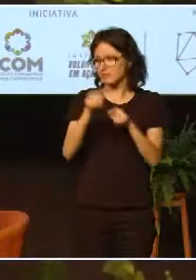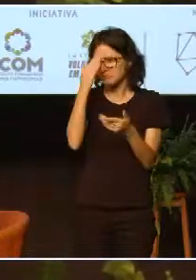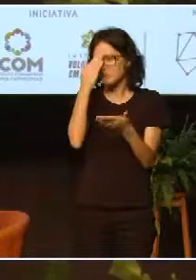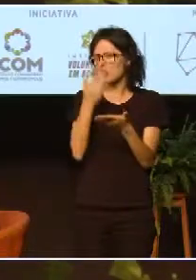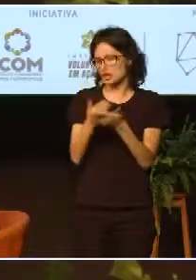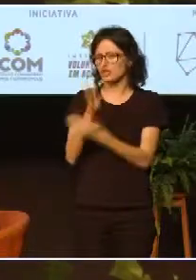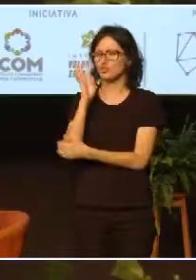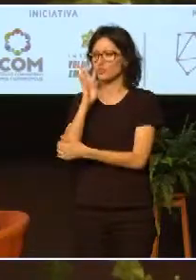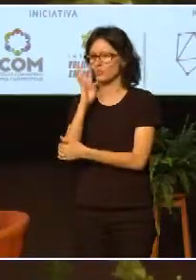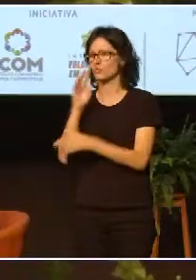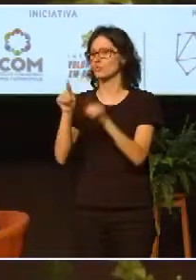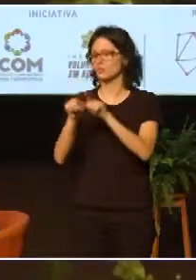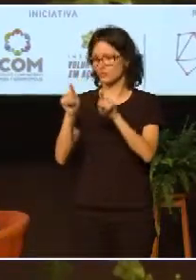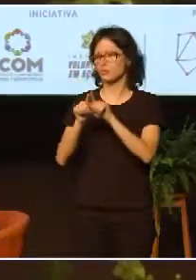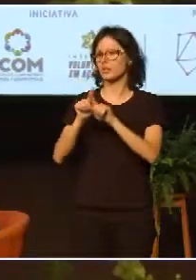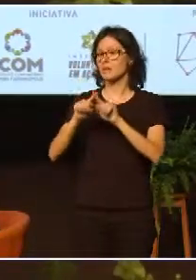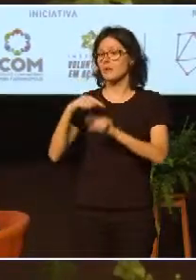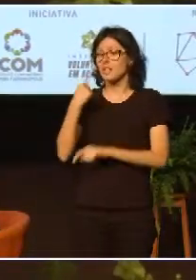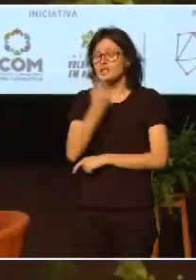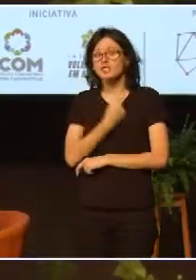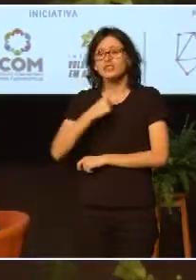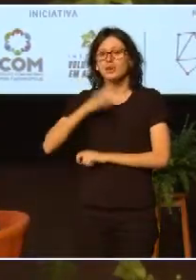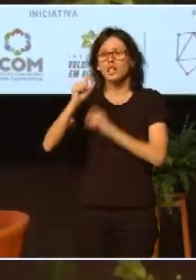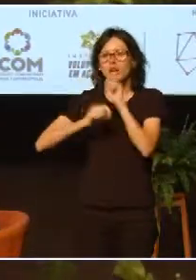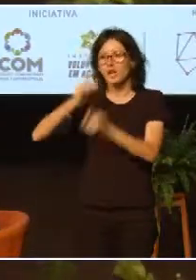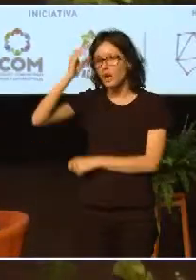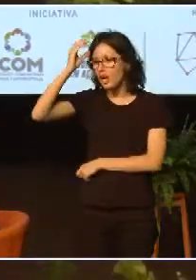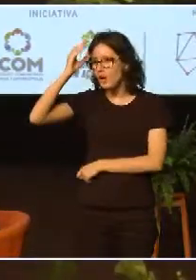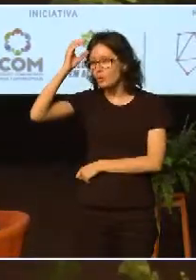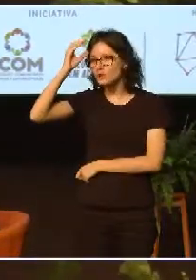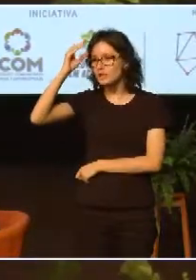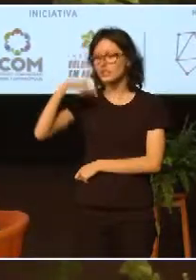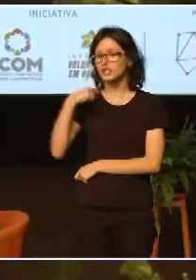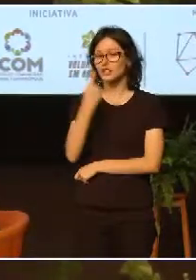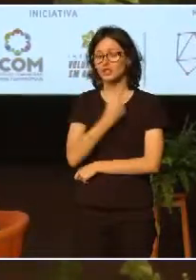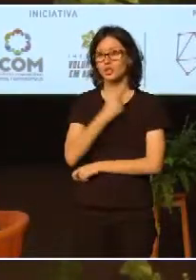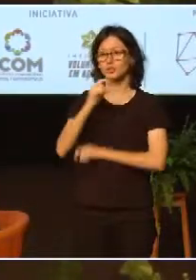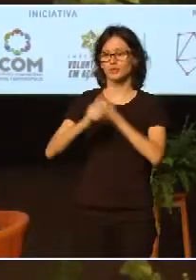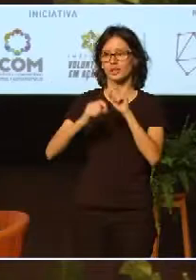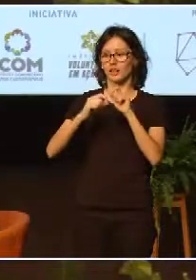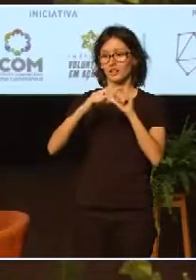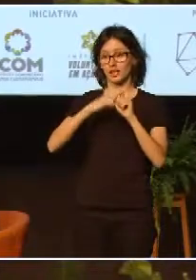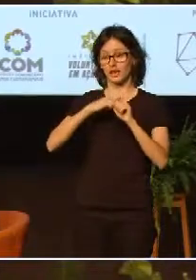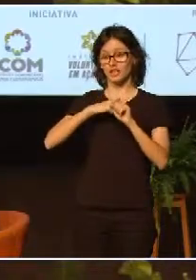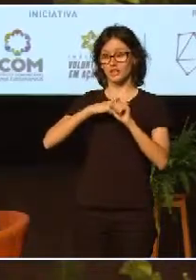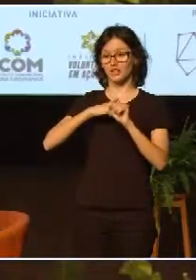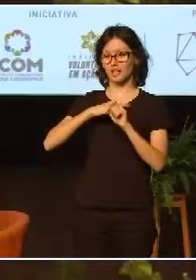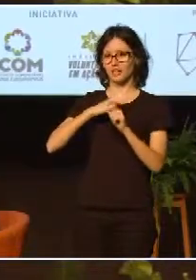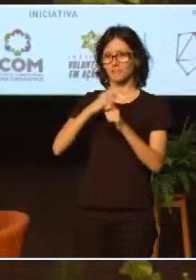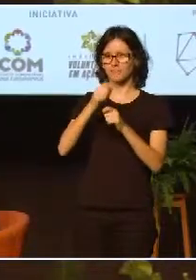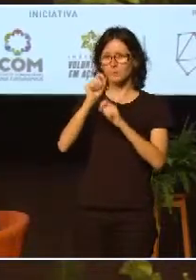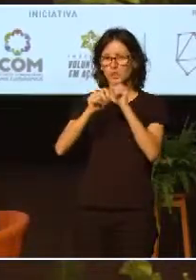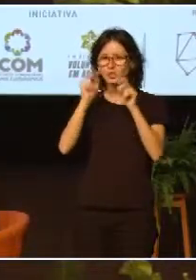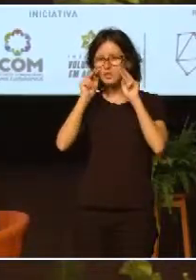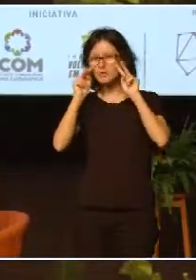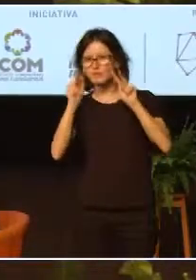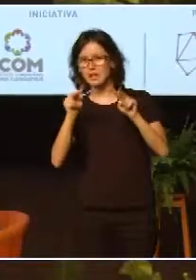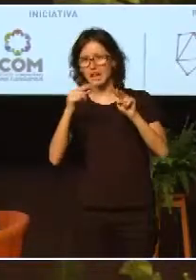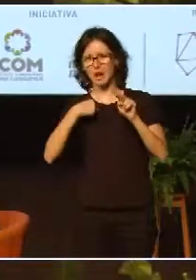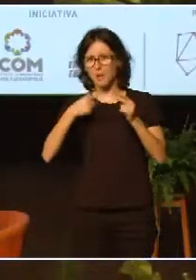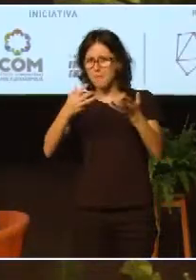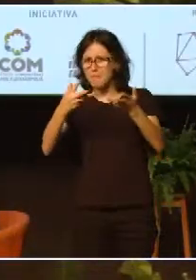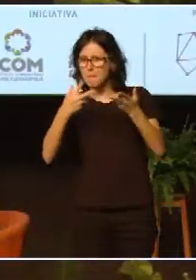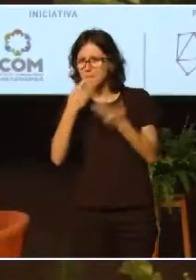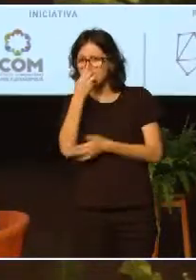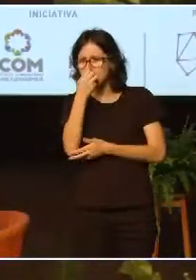bacana. Mas, assim, a gente ter consciência que a gente é feito de luz e sombra, né? Que ninguém é